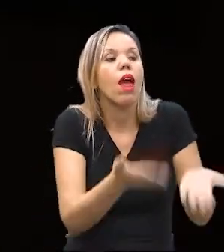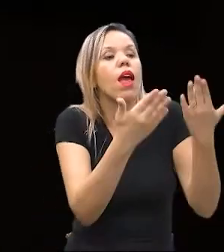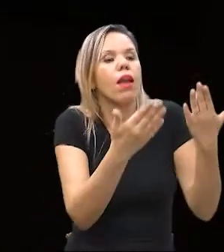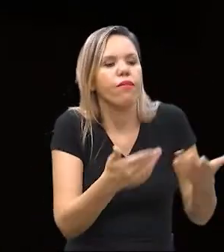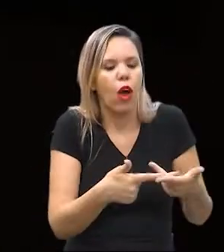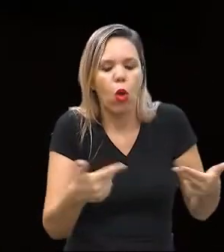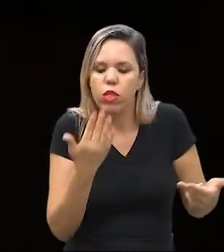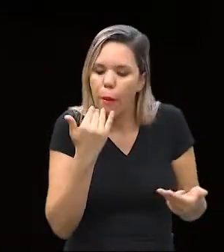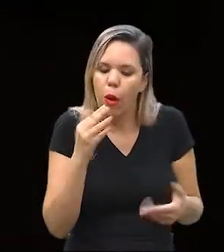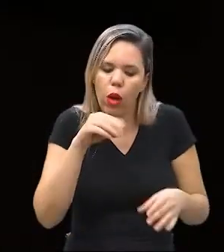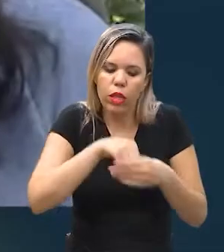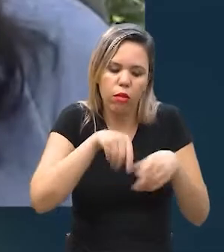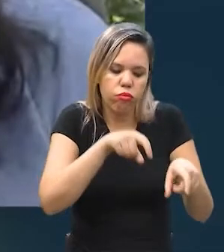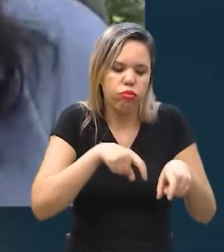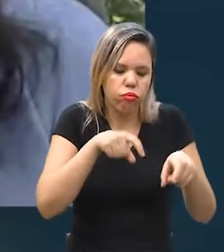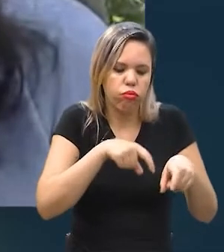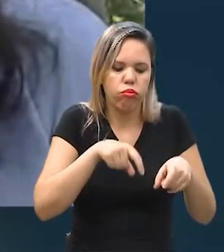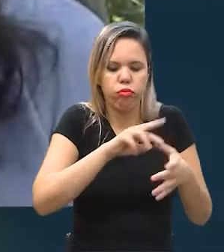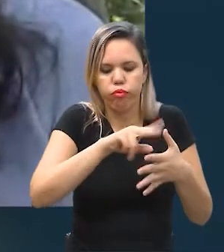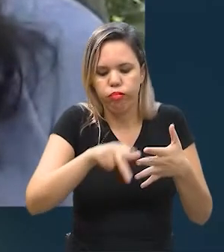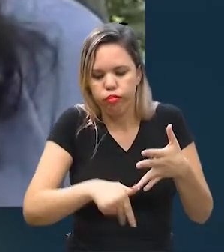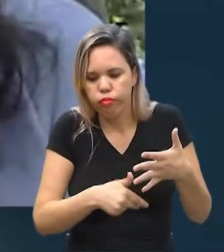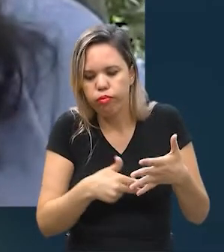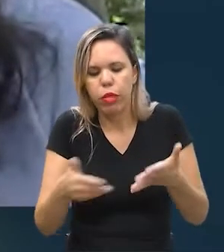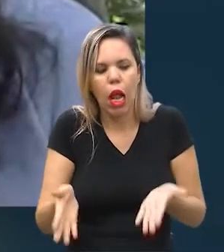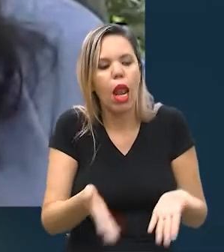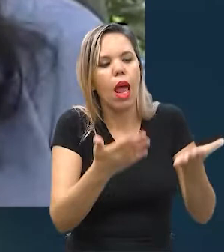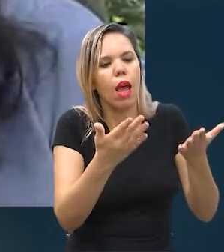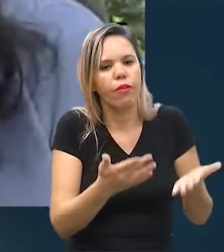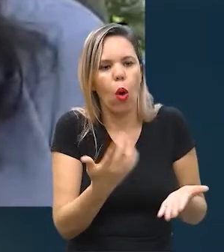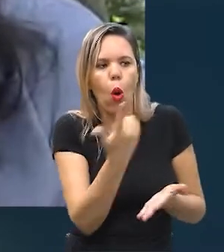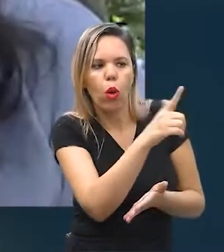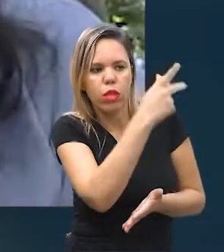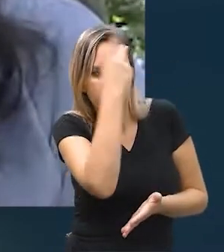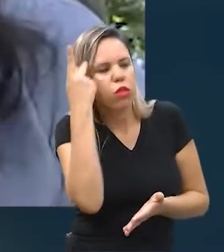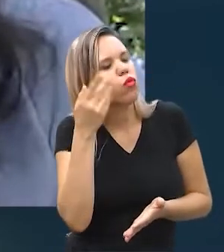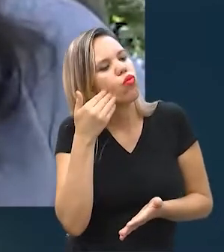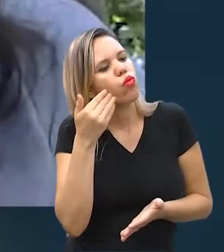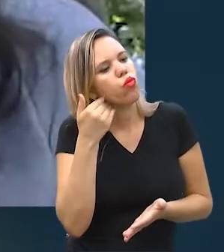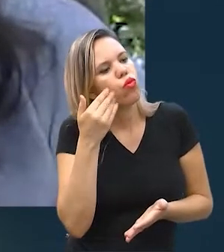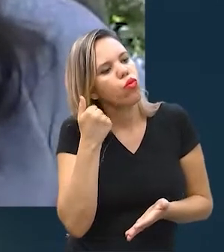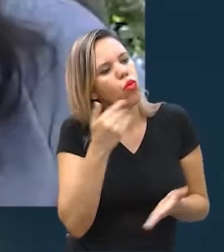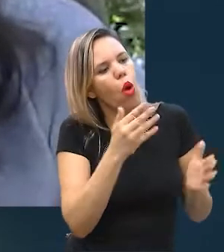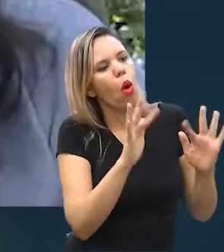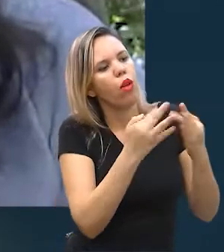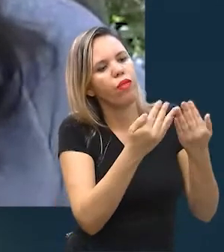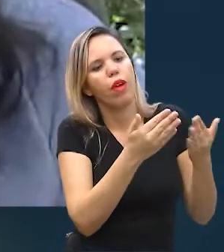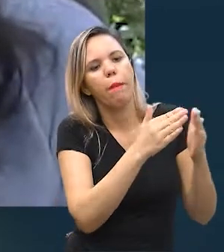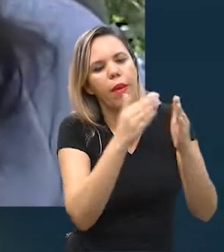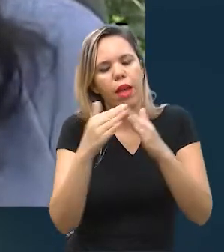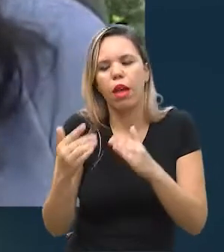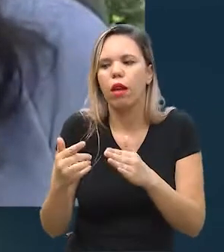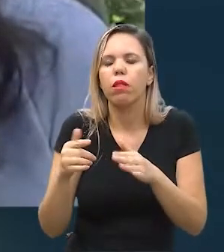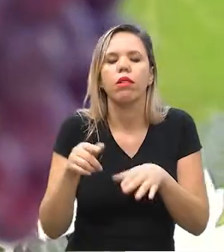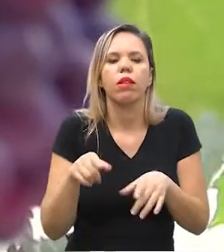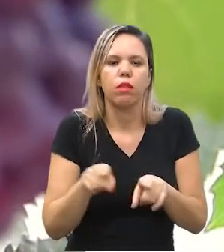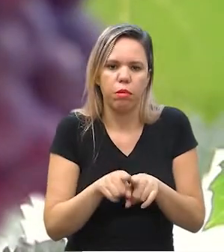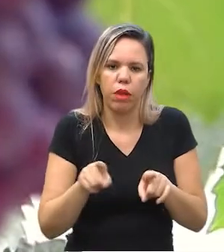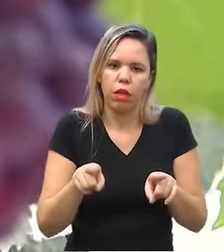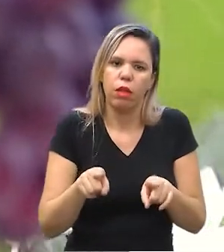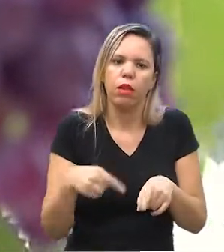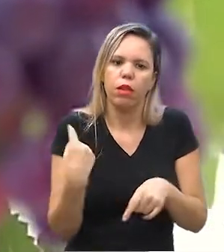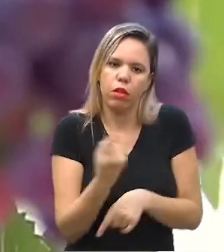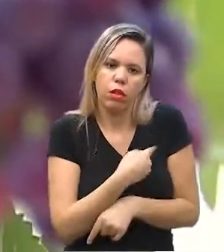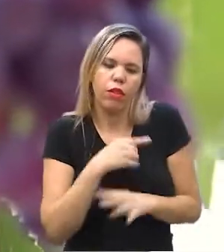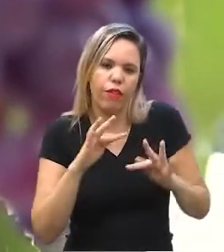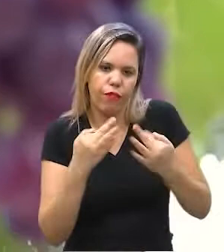essas coisas tão boas que a gente tem aqui no sítio para outras pessoas, para outras casas, né, um movimento até da